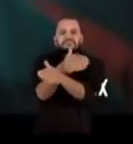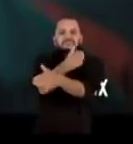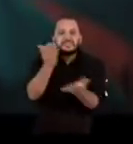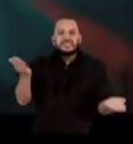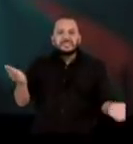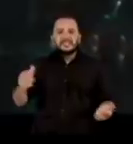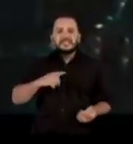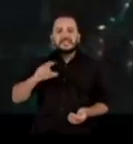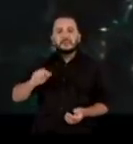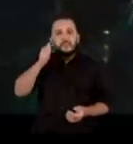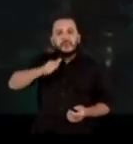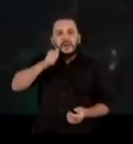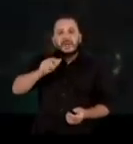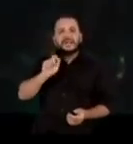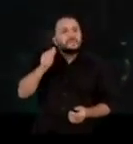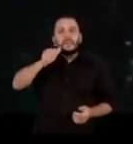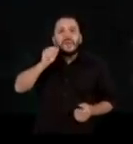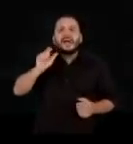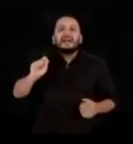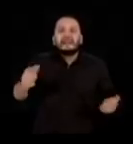lady? One lady.